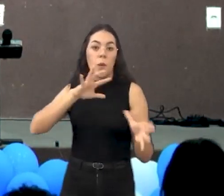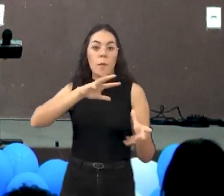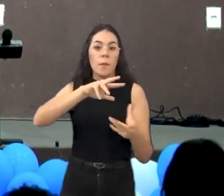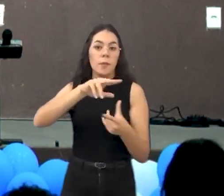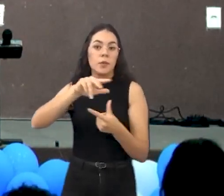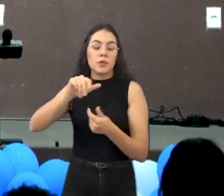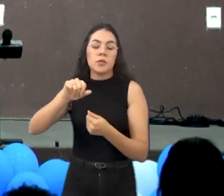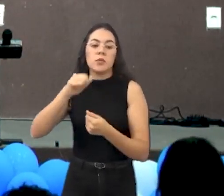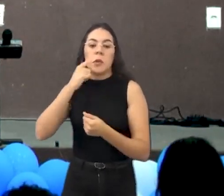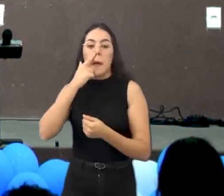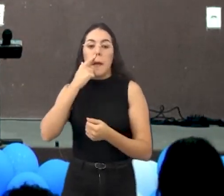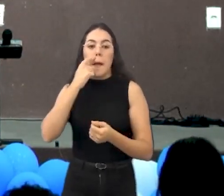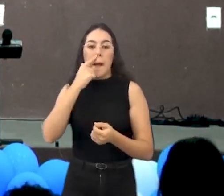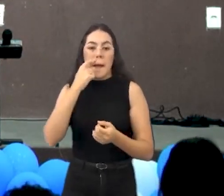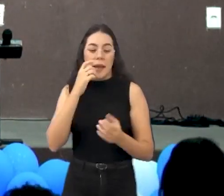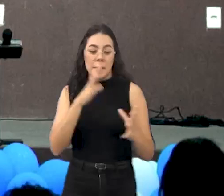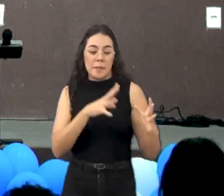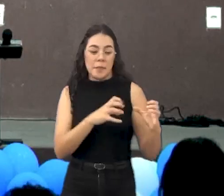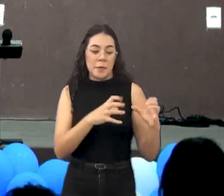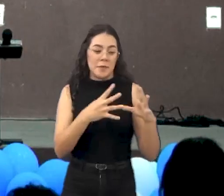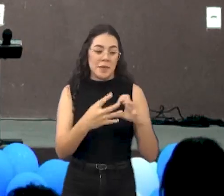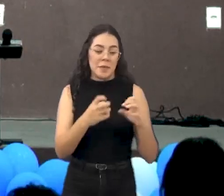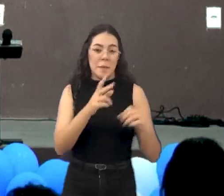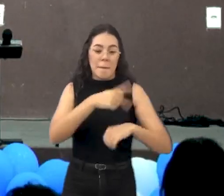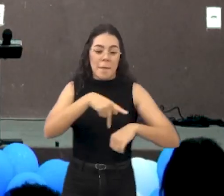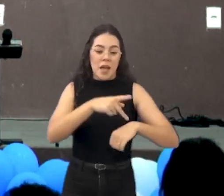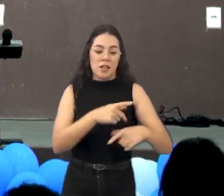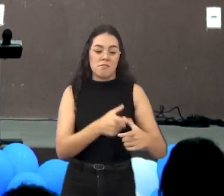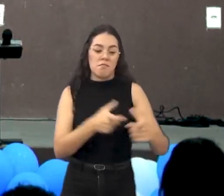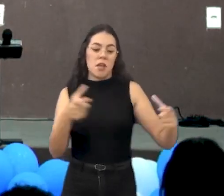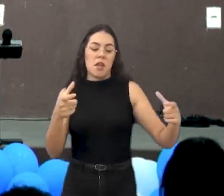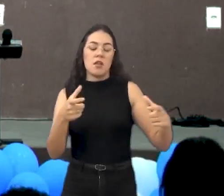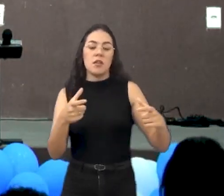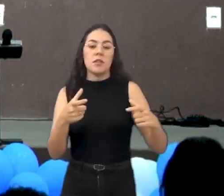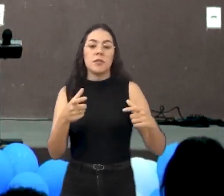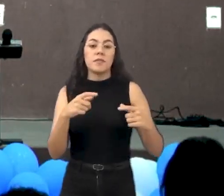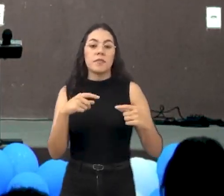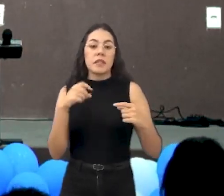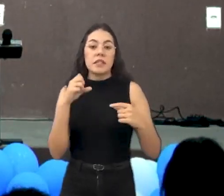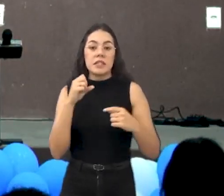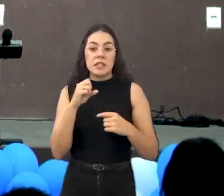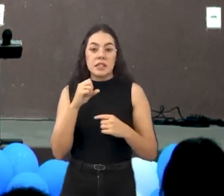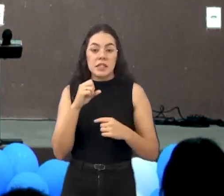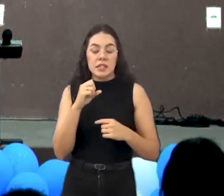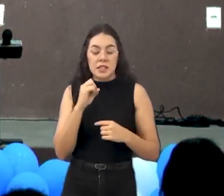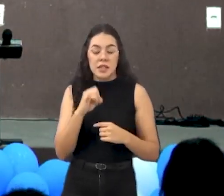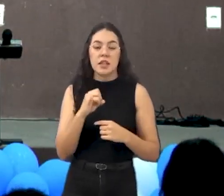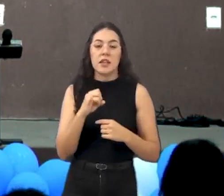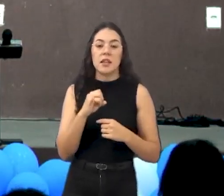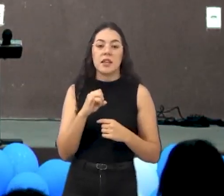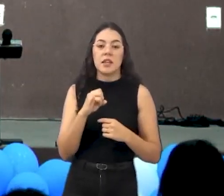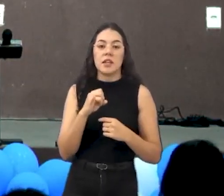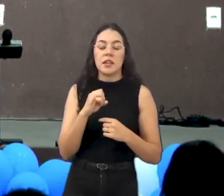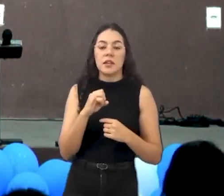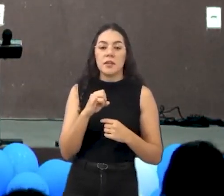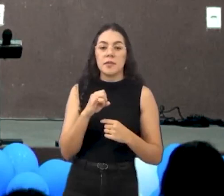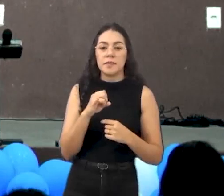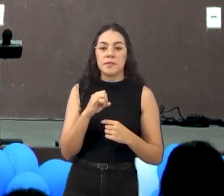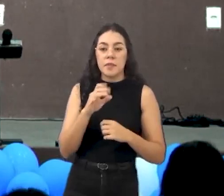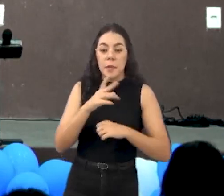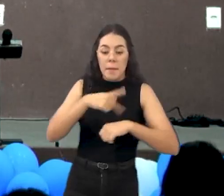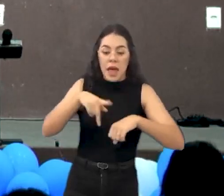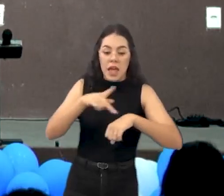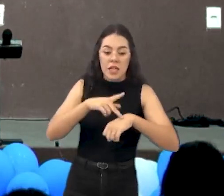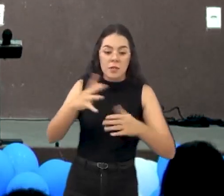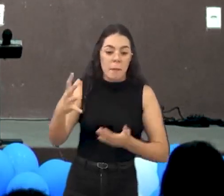querendo jogar bomba uns nos outros, para ver quem tem um país maior, a gente, sem jogar uma bomba, vai ficar com esses países tudo para a